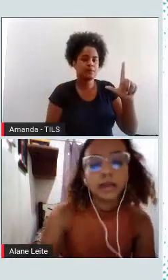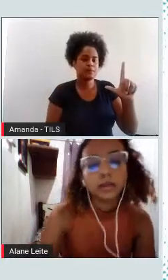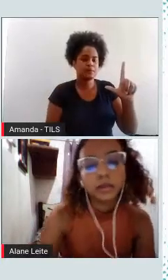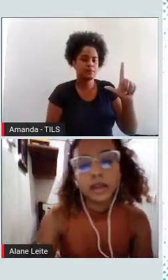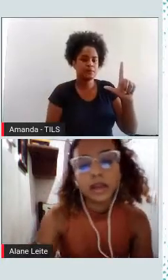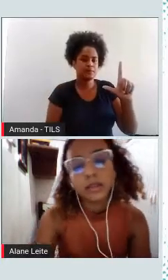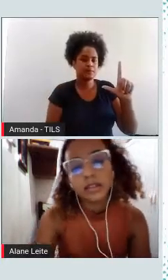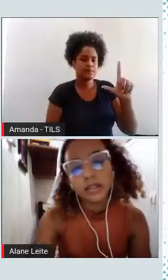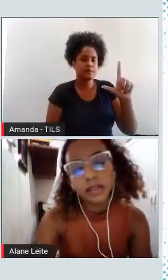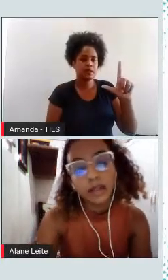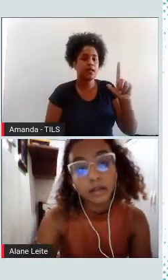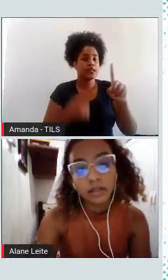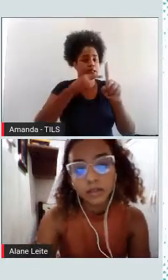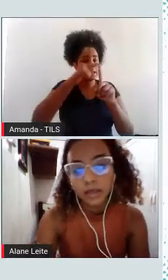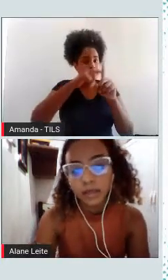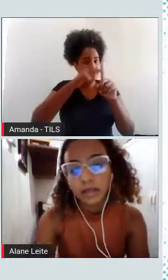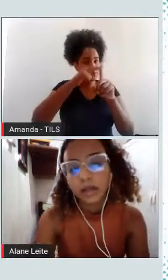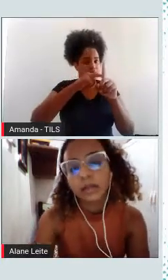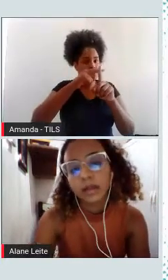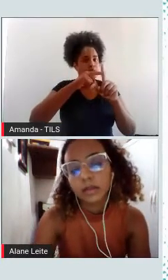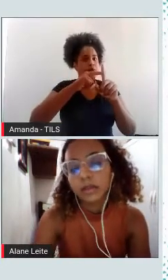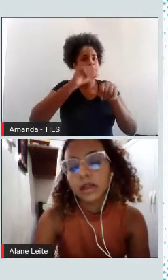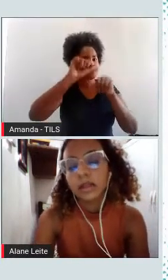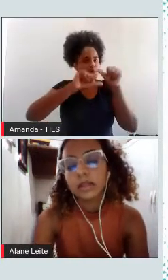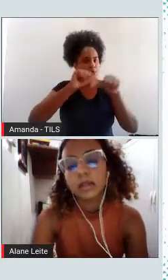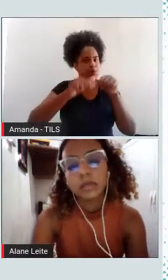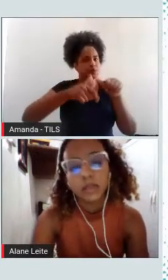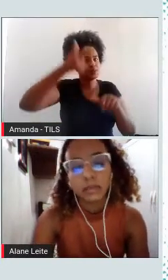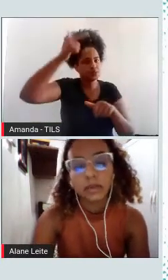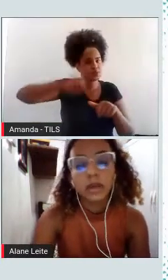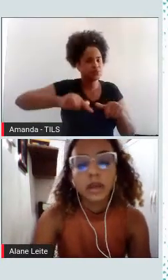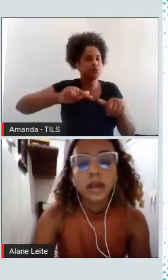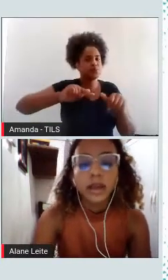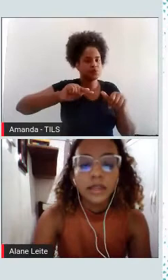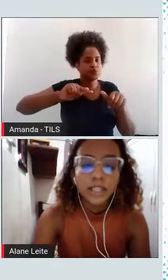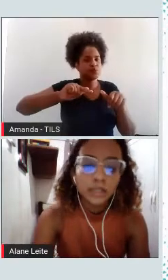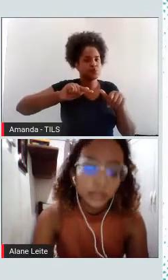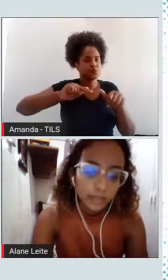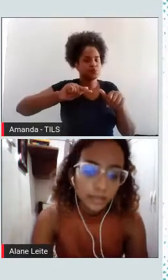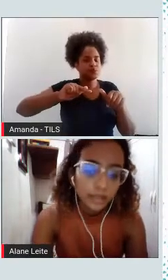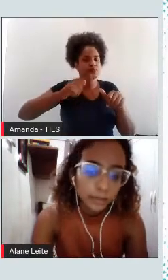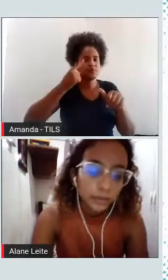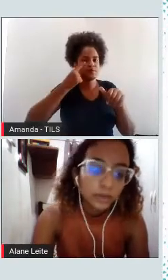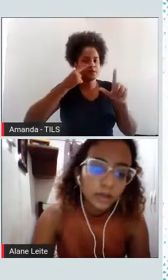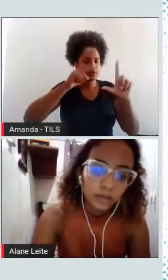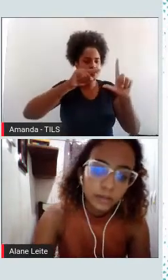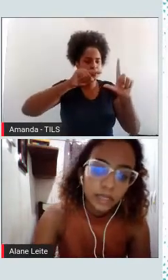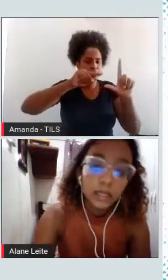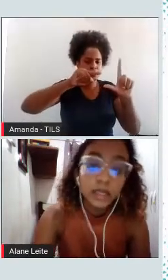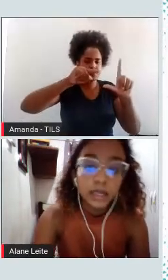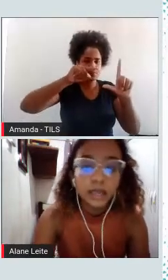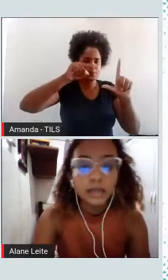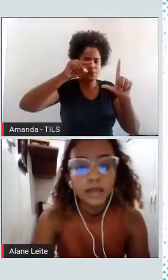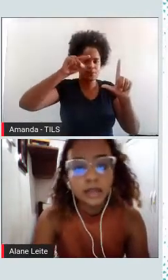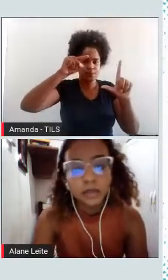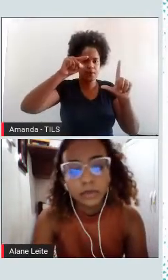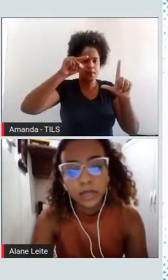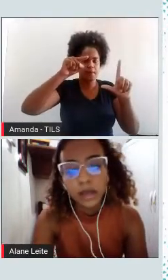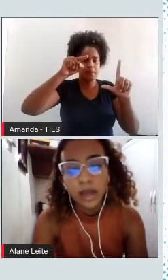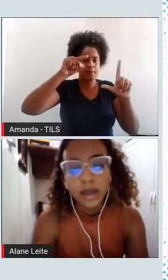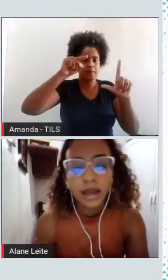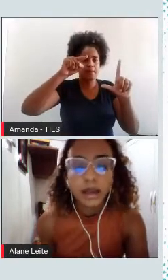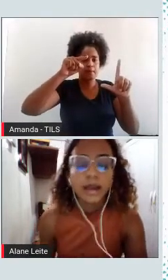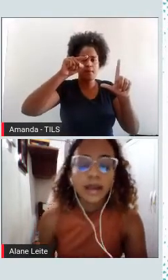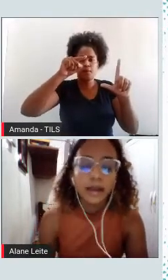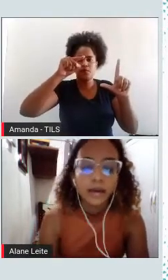a temperatura ela começa a variar novamente, a temperatura em relação ao tempo. E chega um determinado ponto novamente em que a